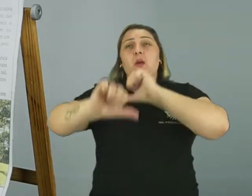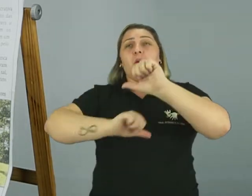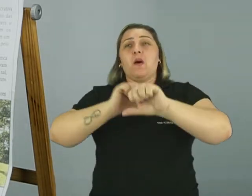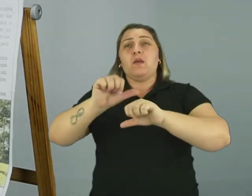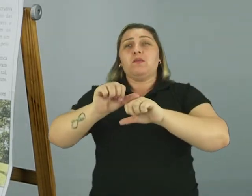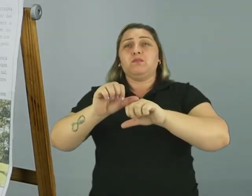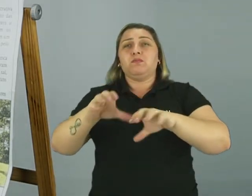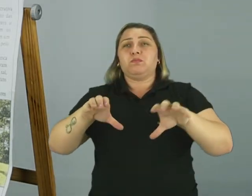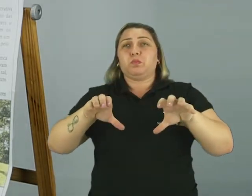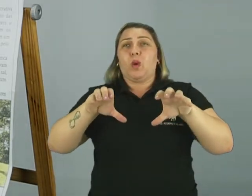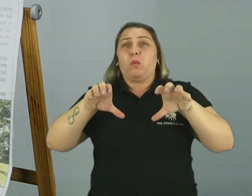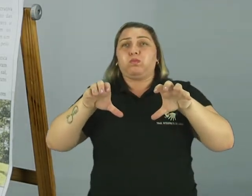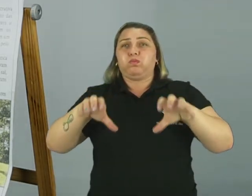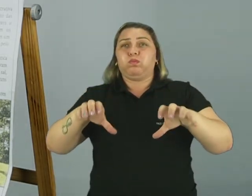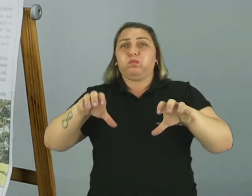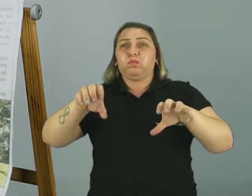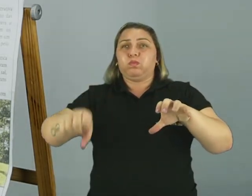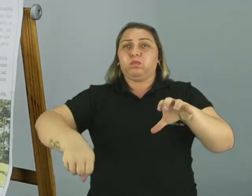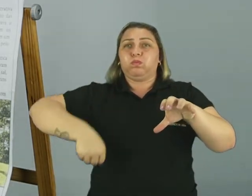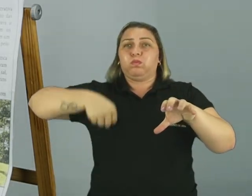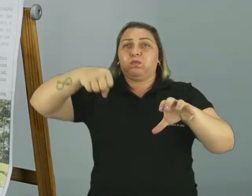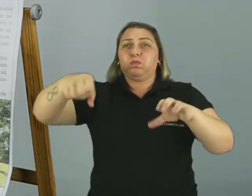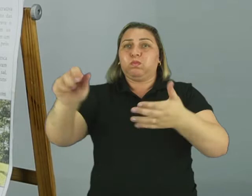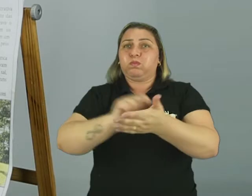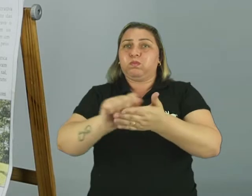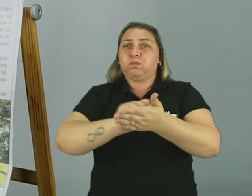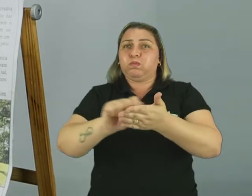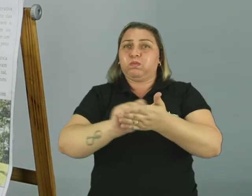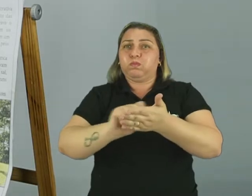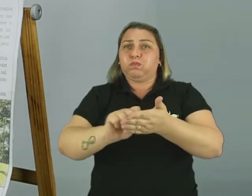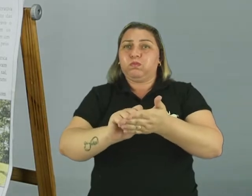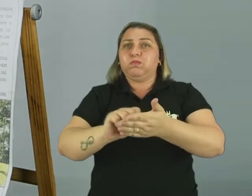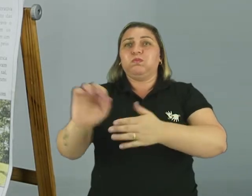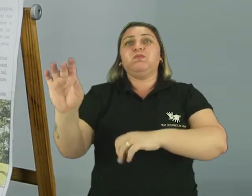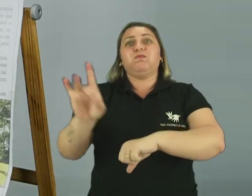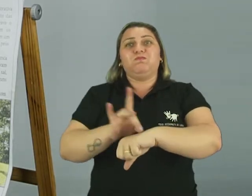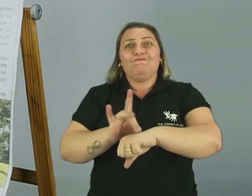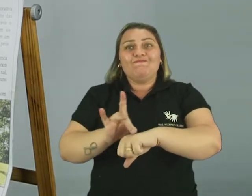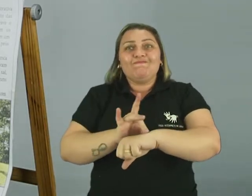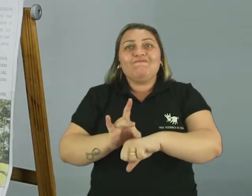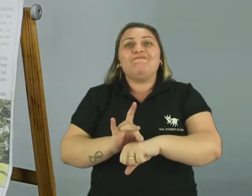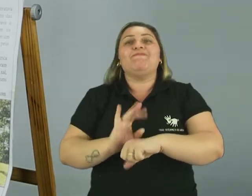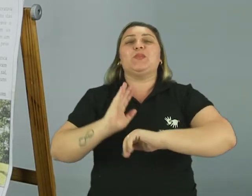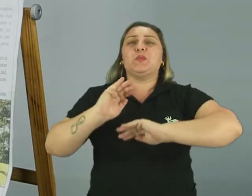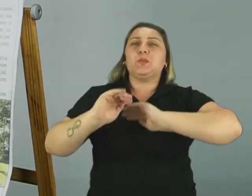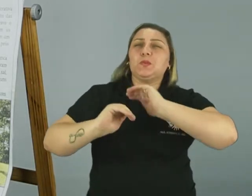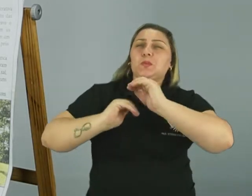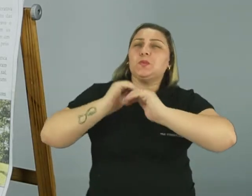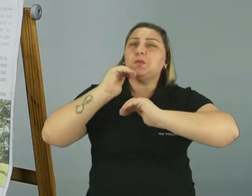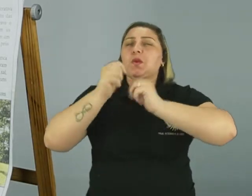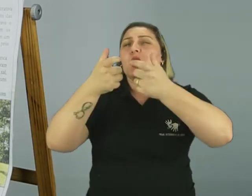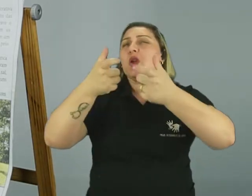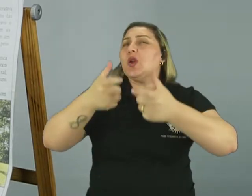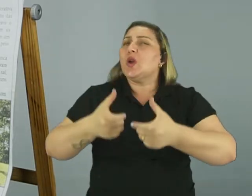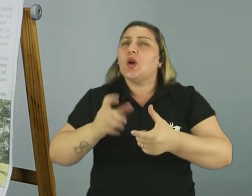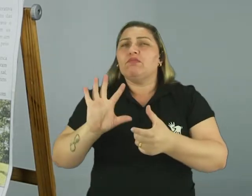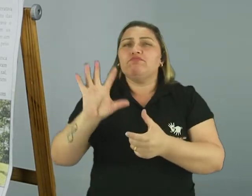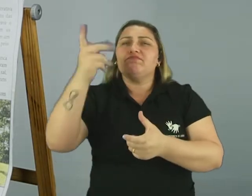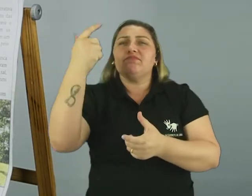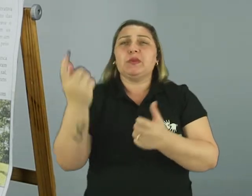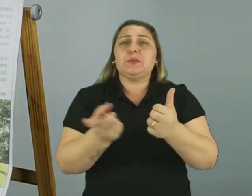quê? Transforma em borracha. É todo um processo. Mas de onde vem o